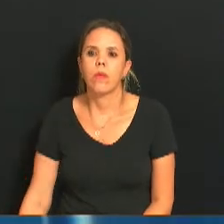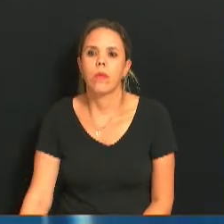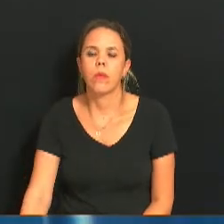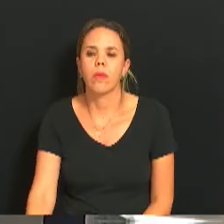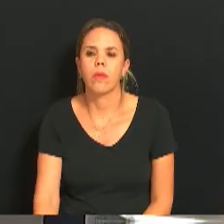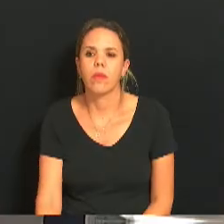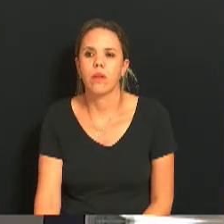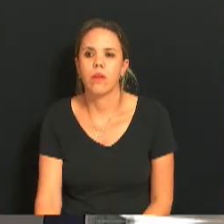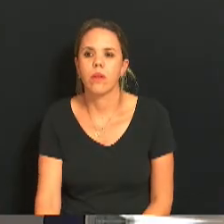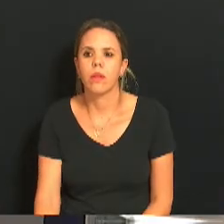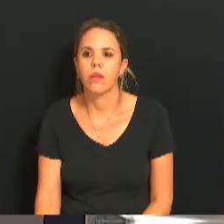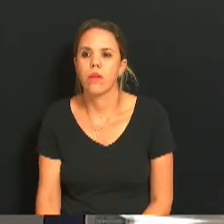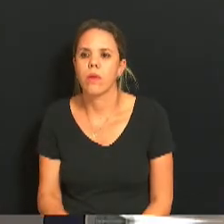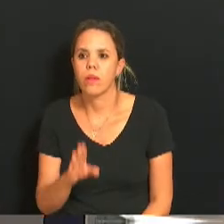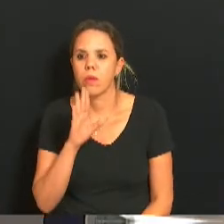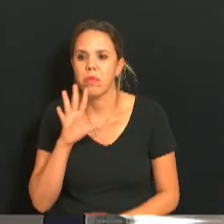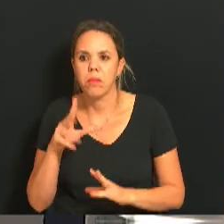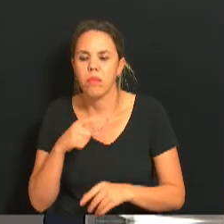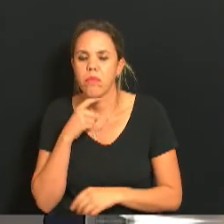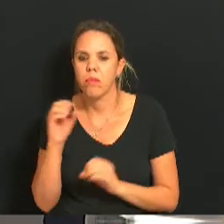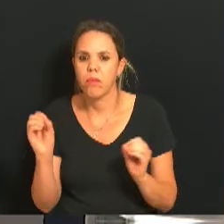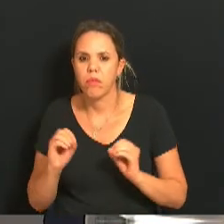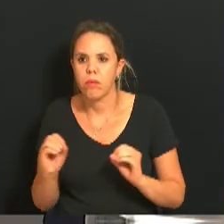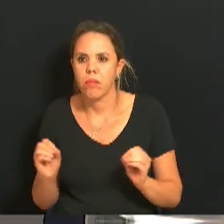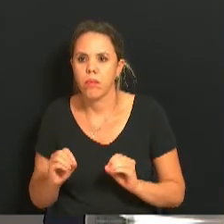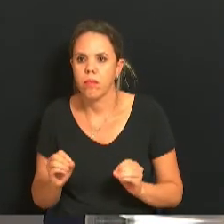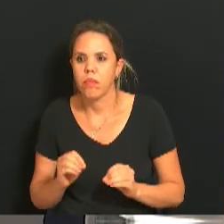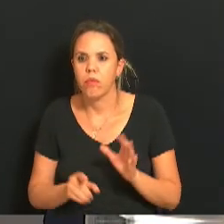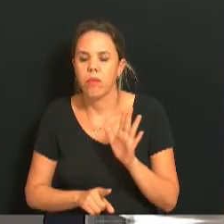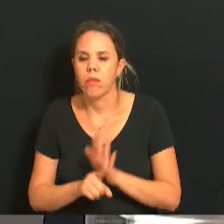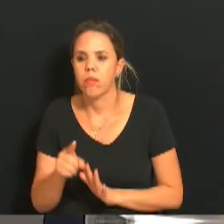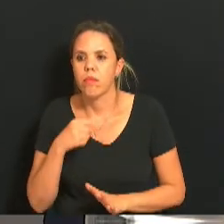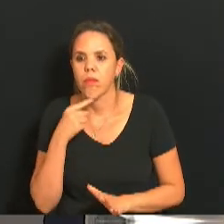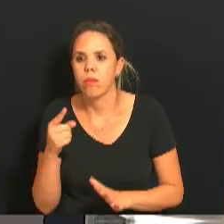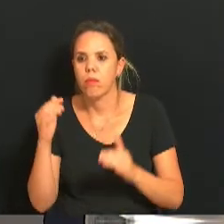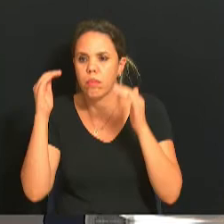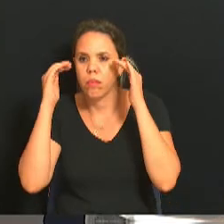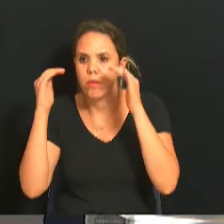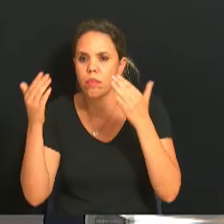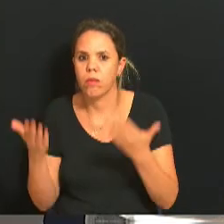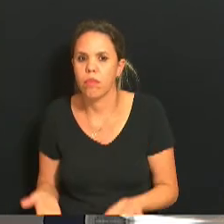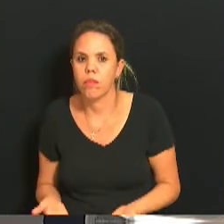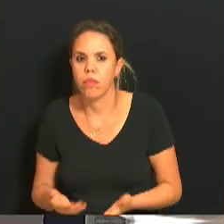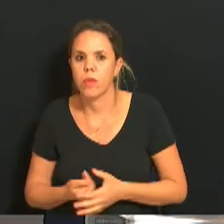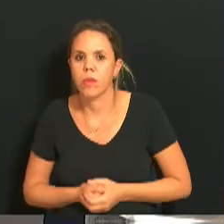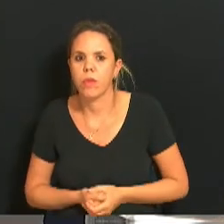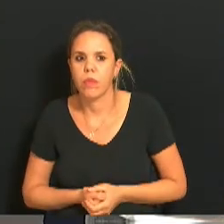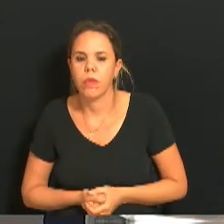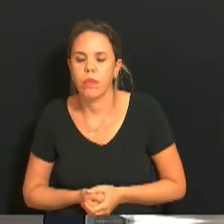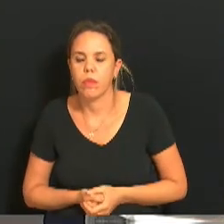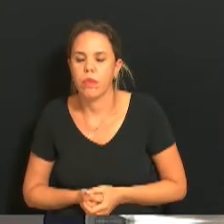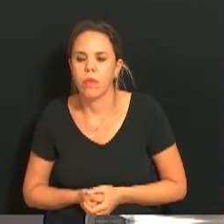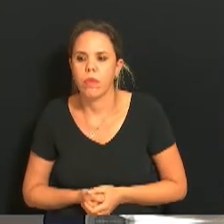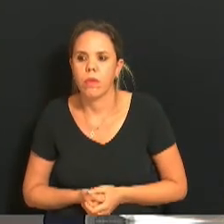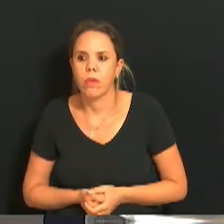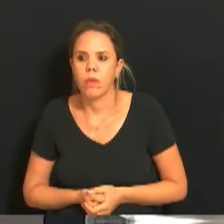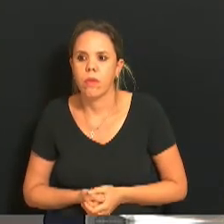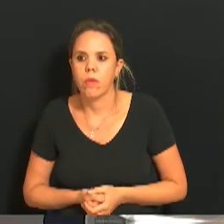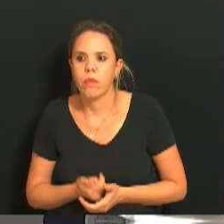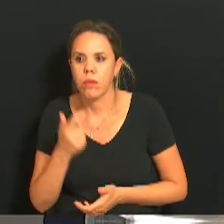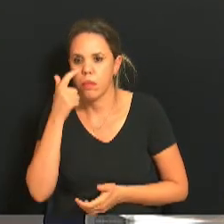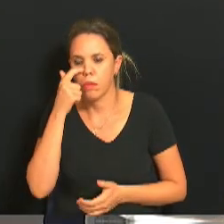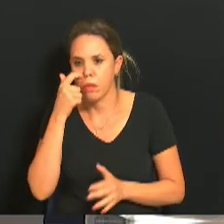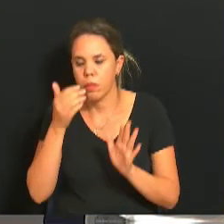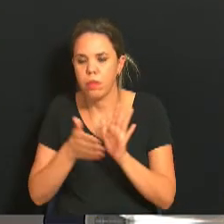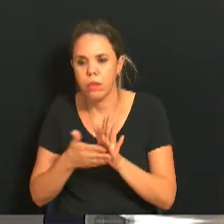do Silêncio acredito que nós tenhamos lido aquilo game Essa é a proposta